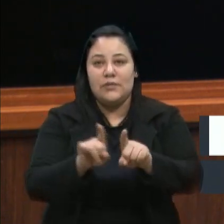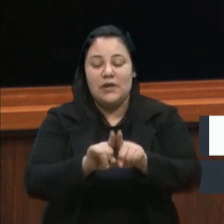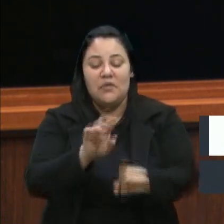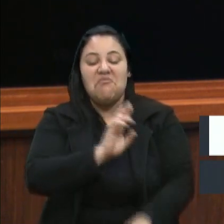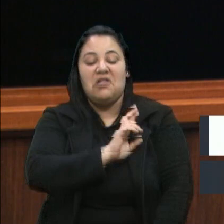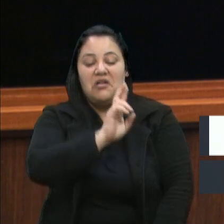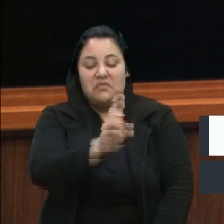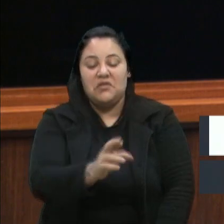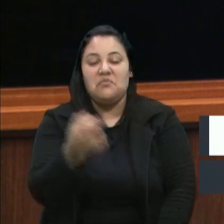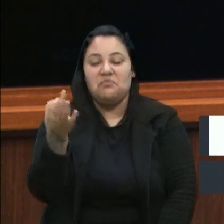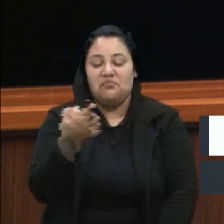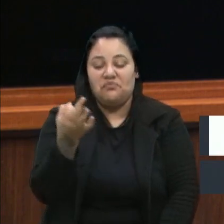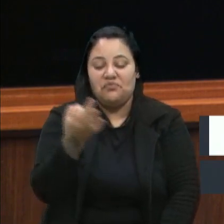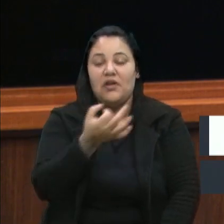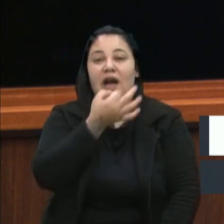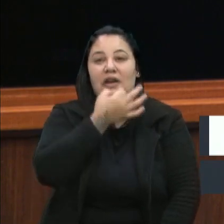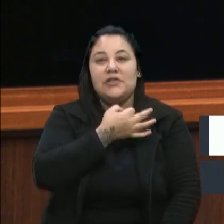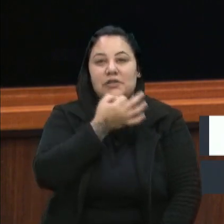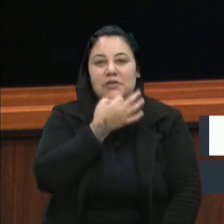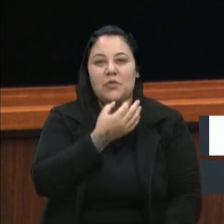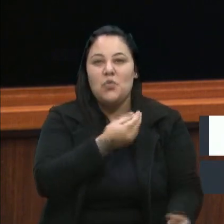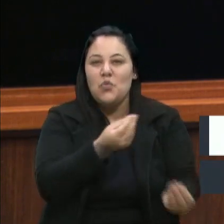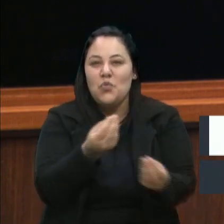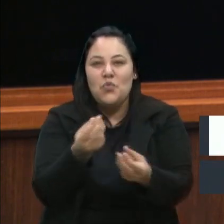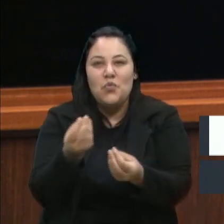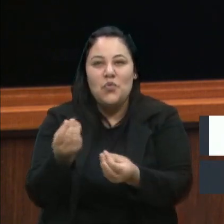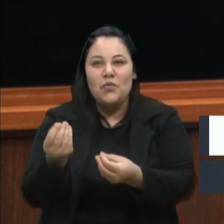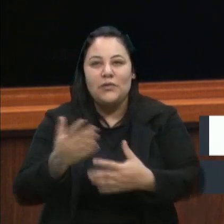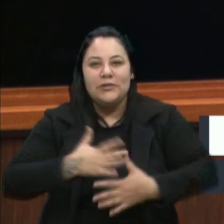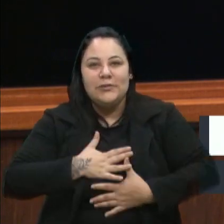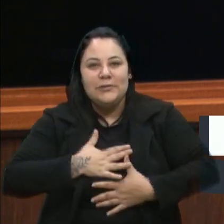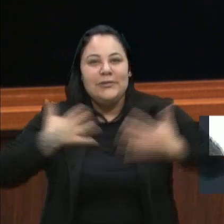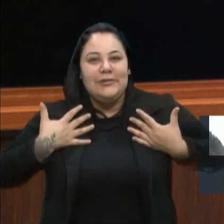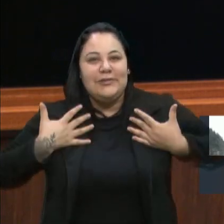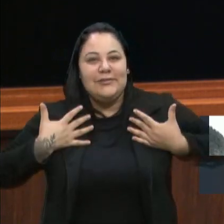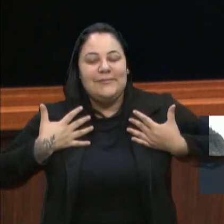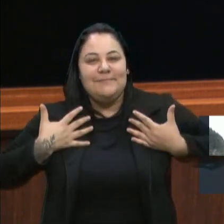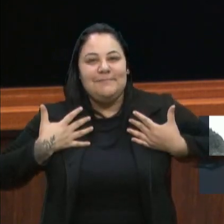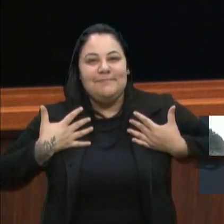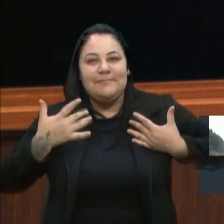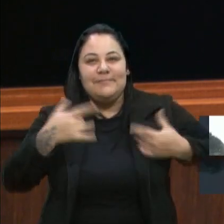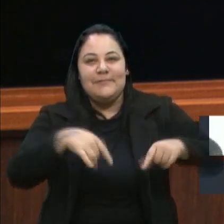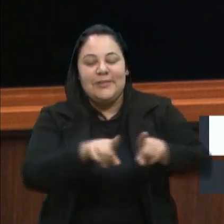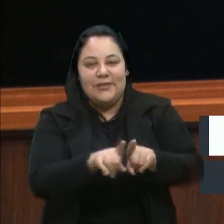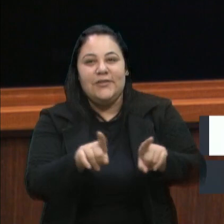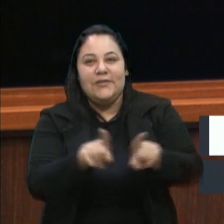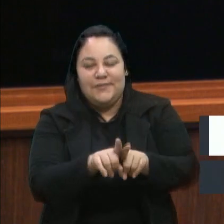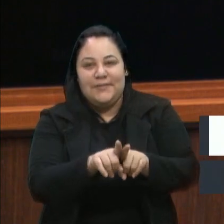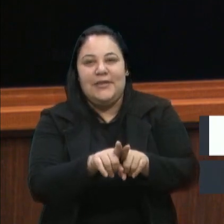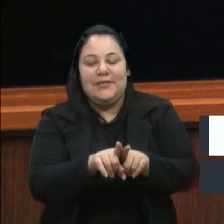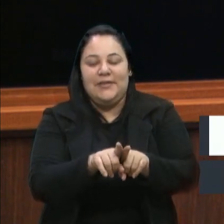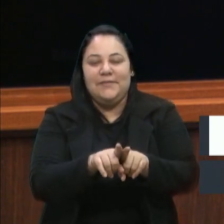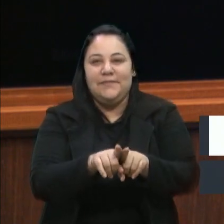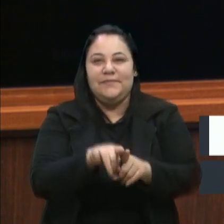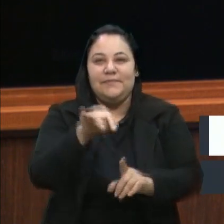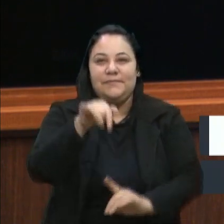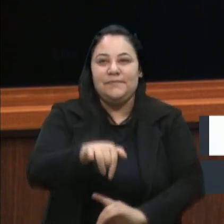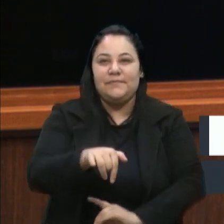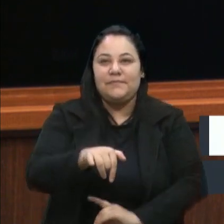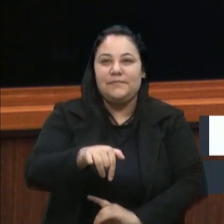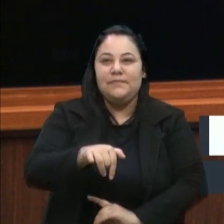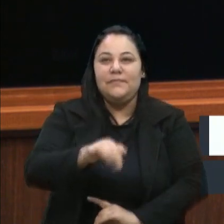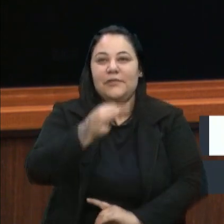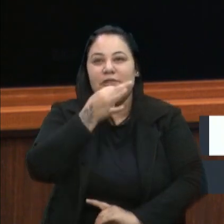representante de Caxias do Sul, que muito nos orgulha. Mais uma vez, a Ângela já orgulhou Caxias e